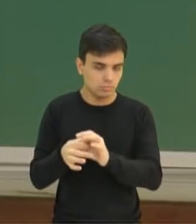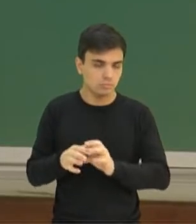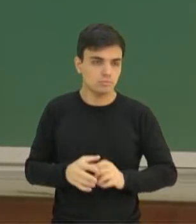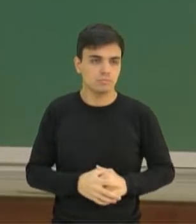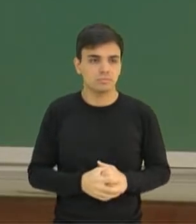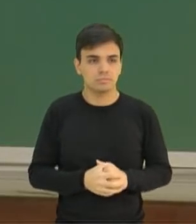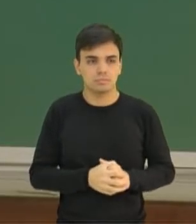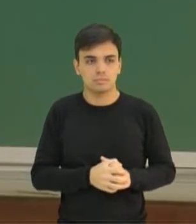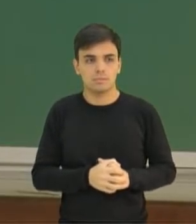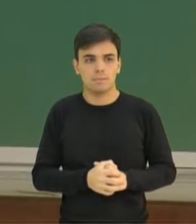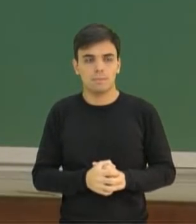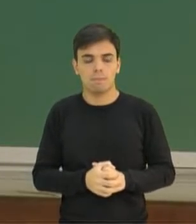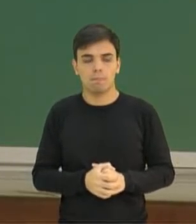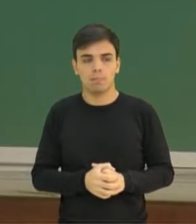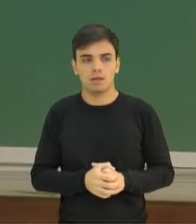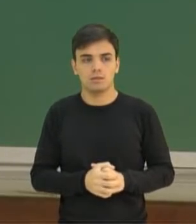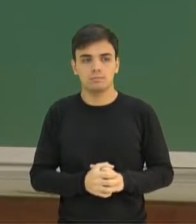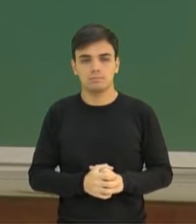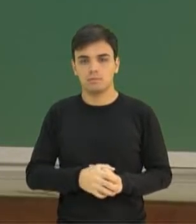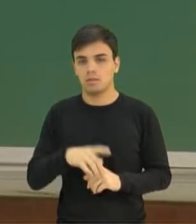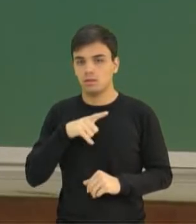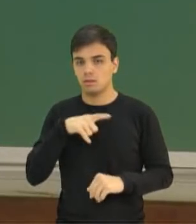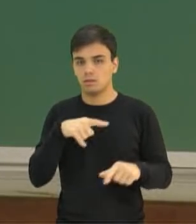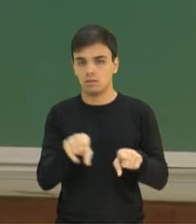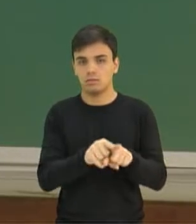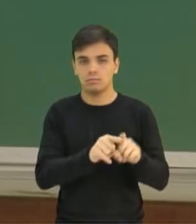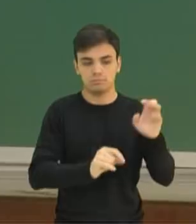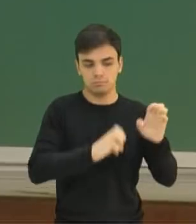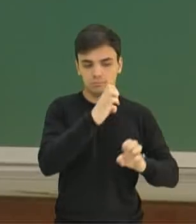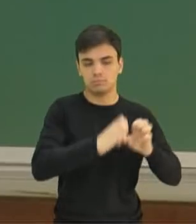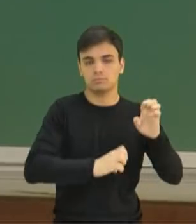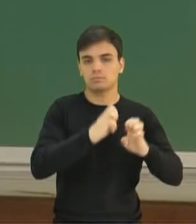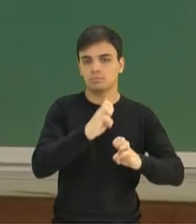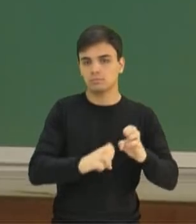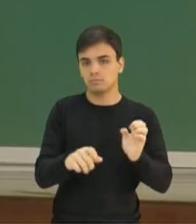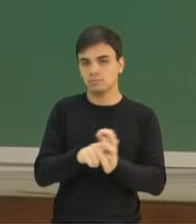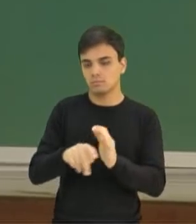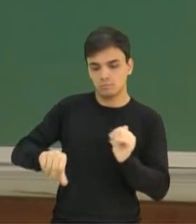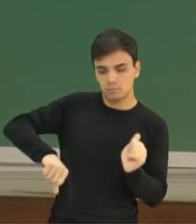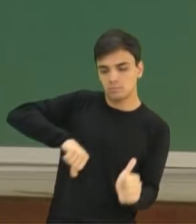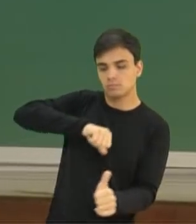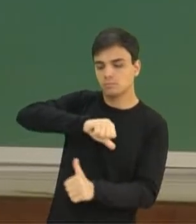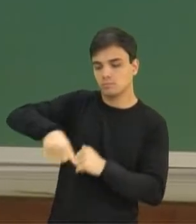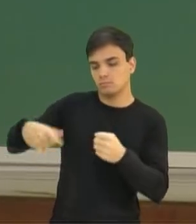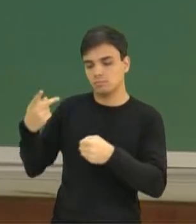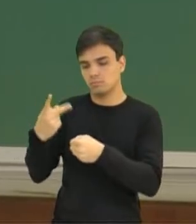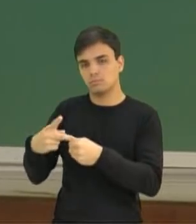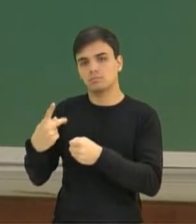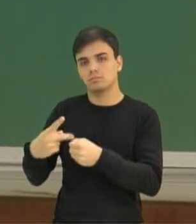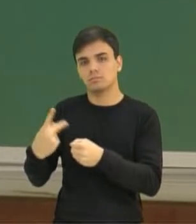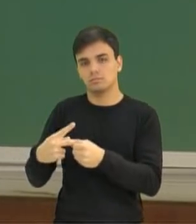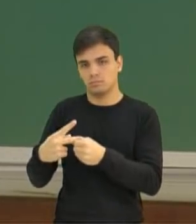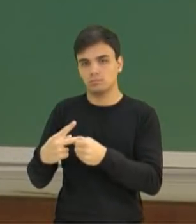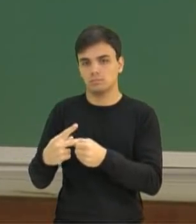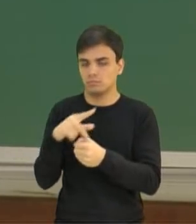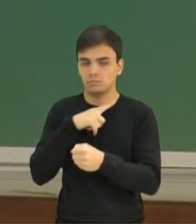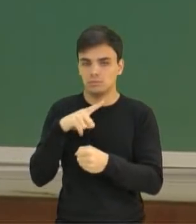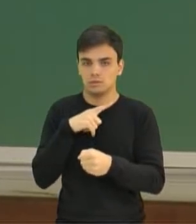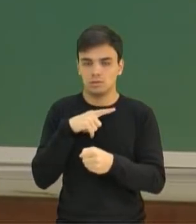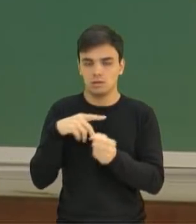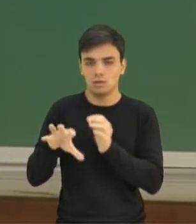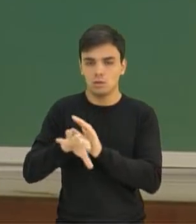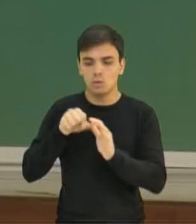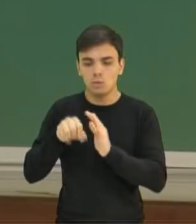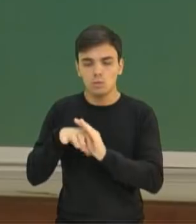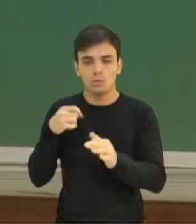E aí nós vamos ter ali essa indústria significativa na transformação do petróleo, porque nós temos a extração,